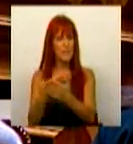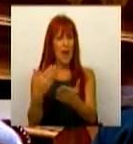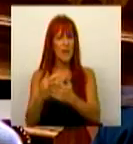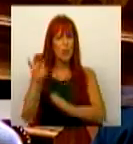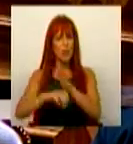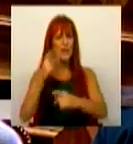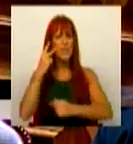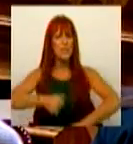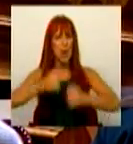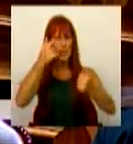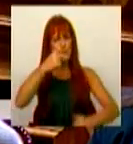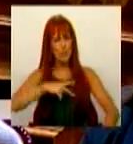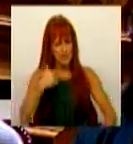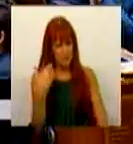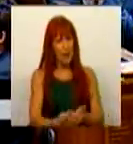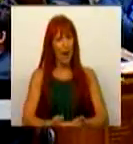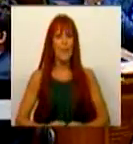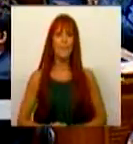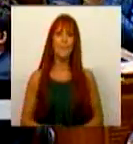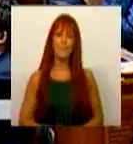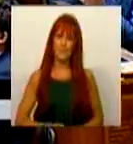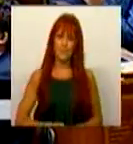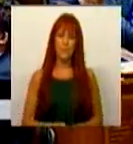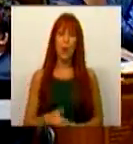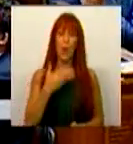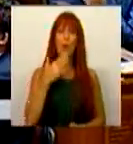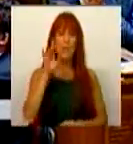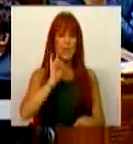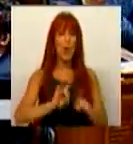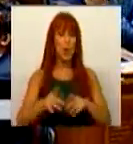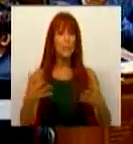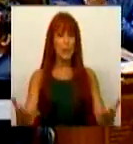condições de vida aos portugueses. Obrigado, Sra. Deputada.